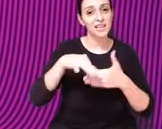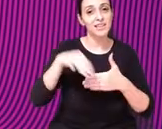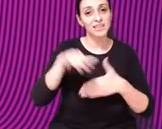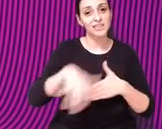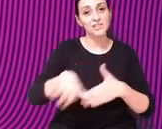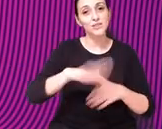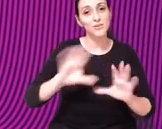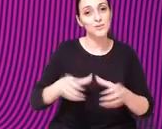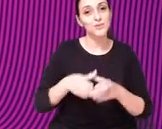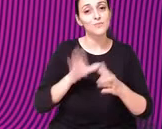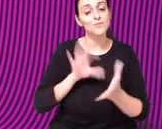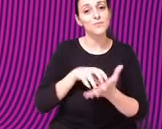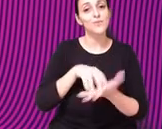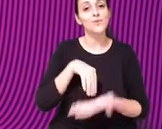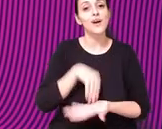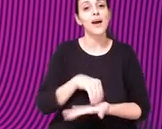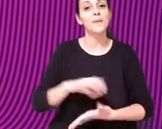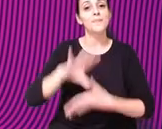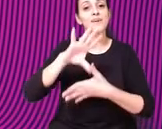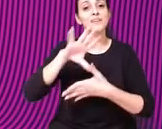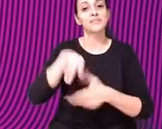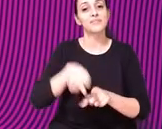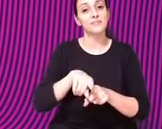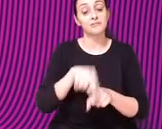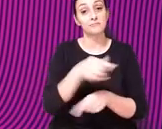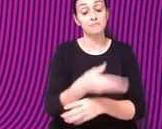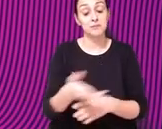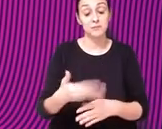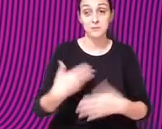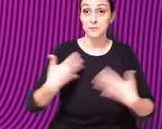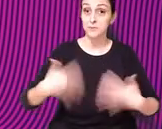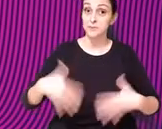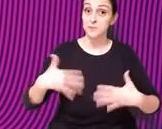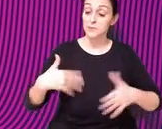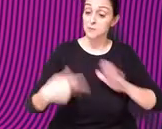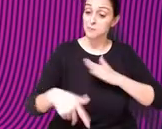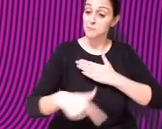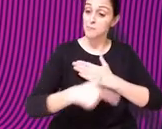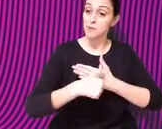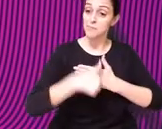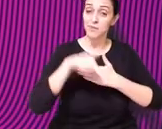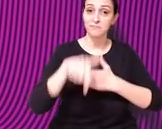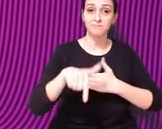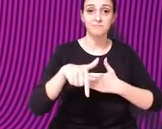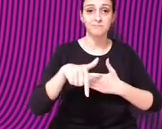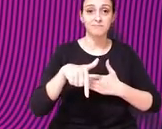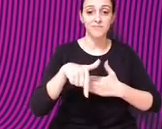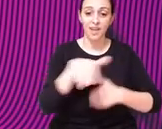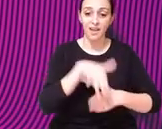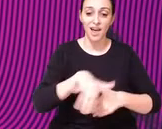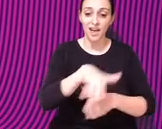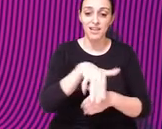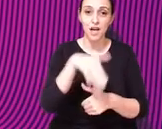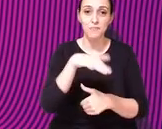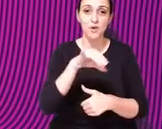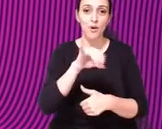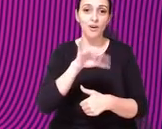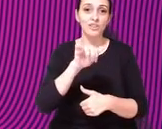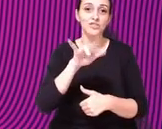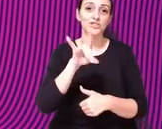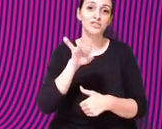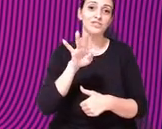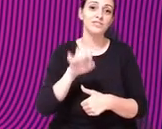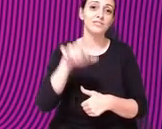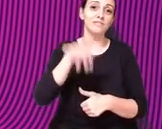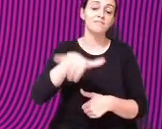Américas, e com um grande papel na insuficiência cardíaca, para falar sobre o futuro e